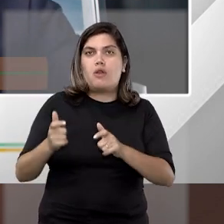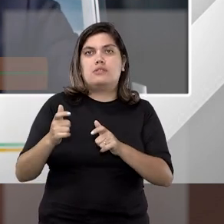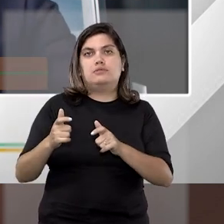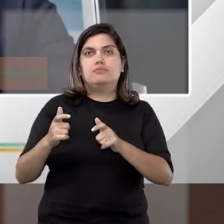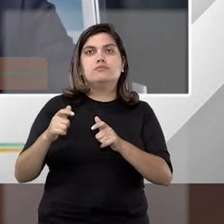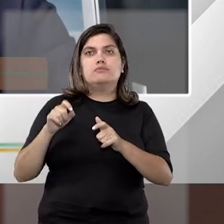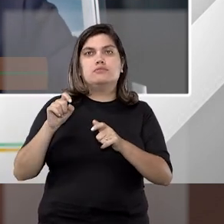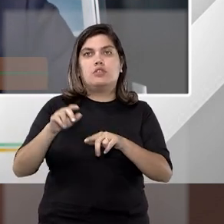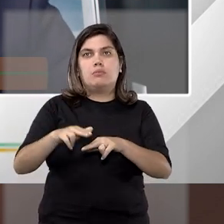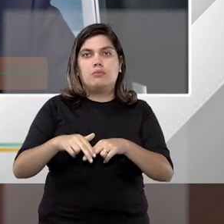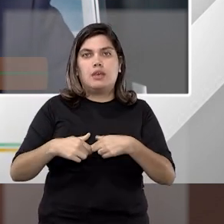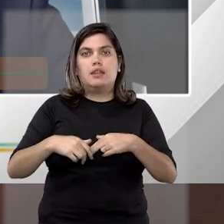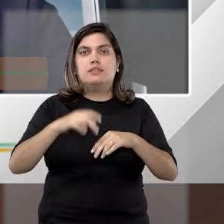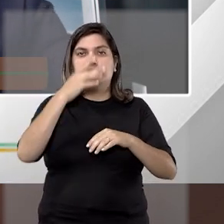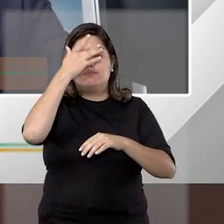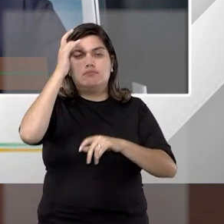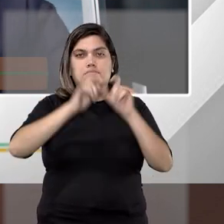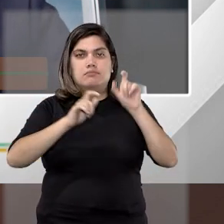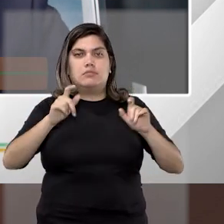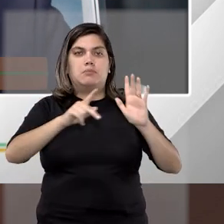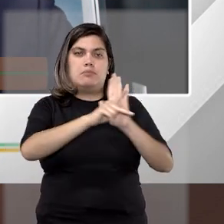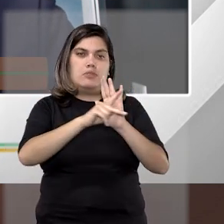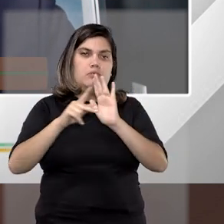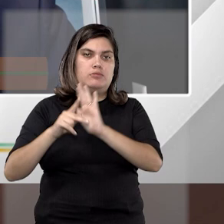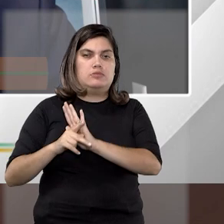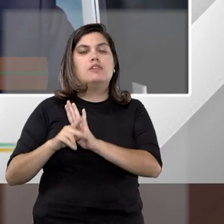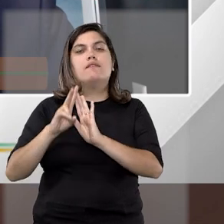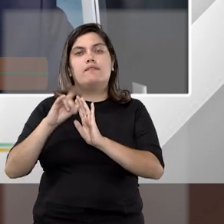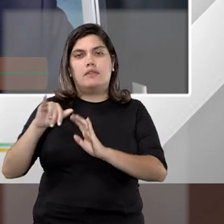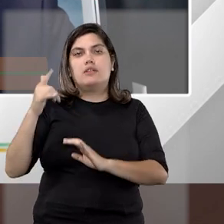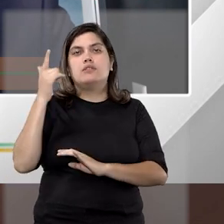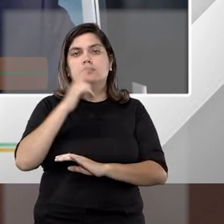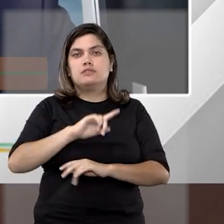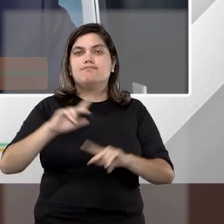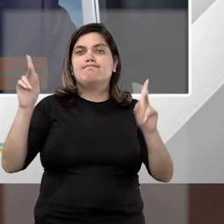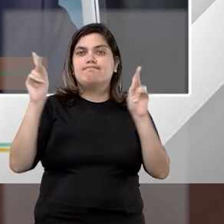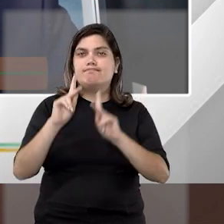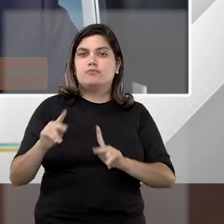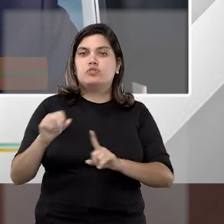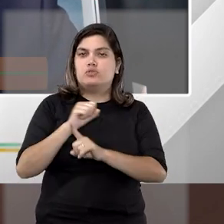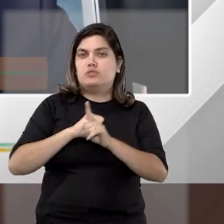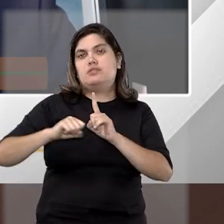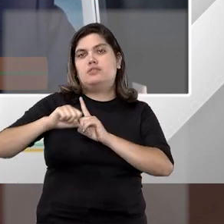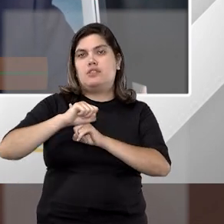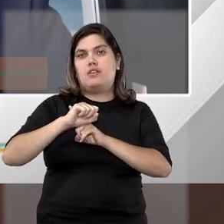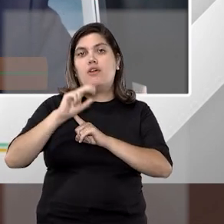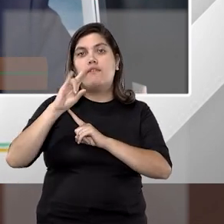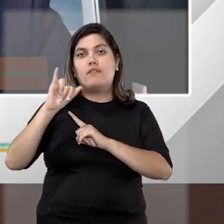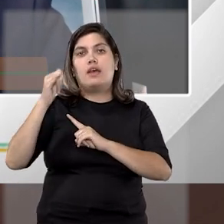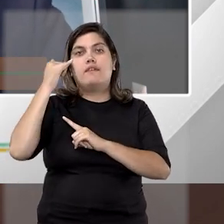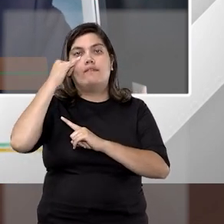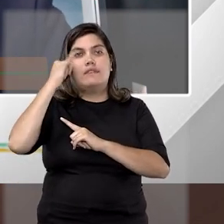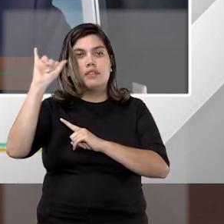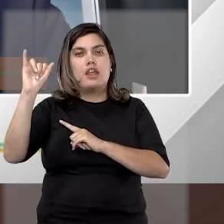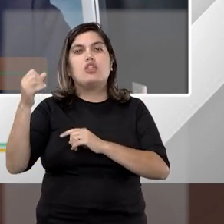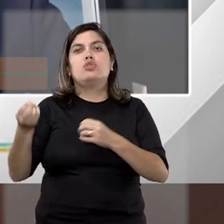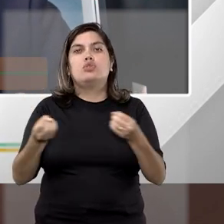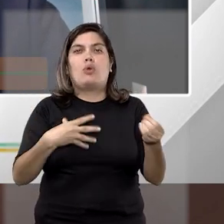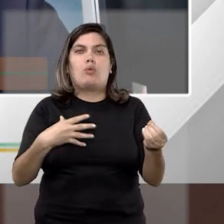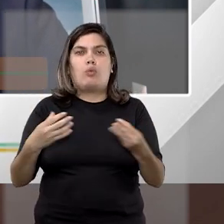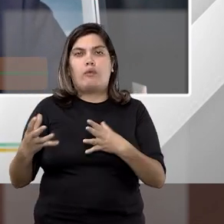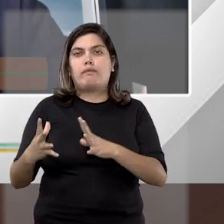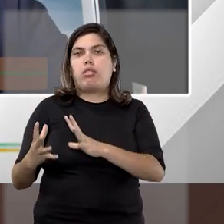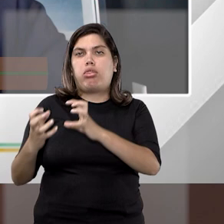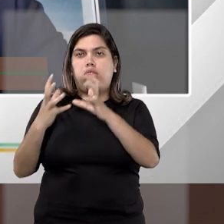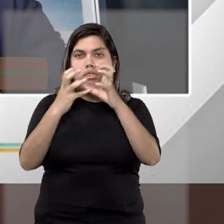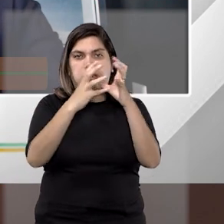é local do conflito pelas próprias pessoas é que a gente vai alcançar a pacificação social que a gente vai evitar que